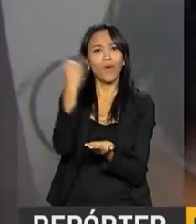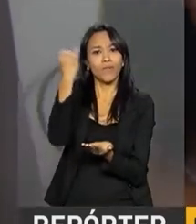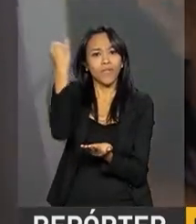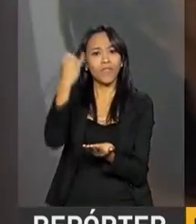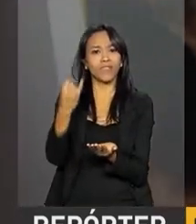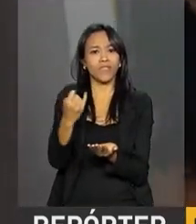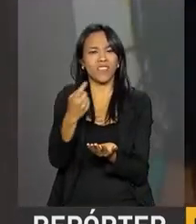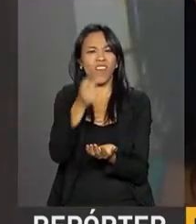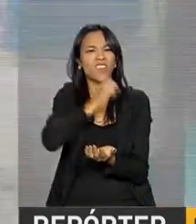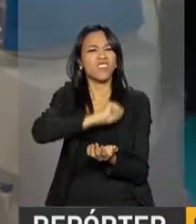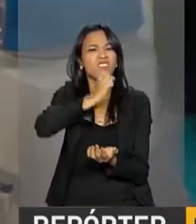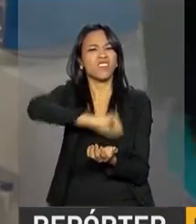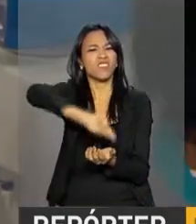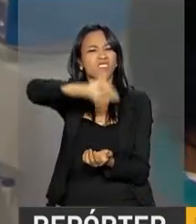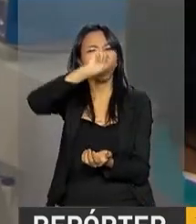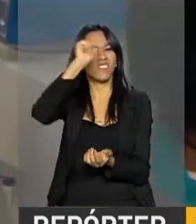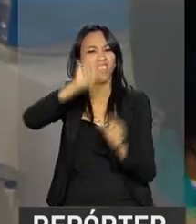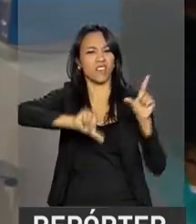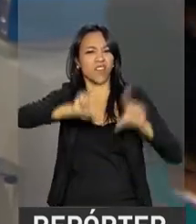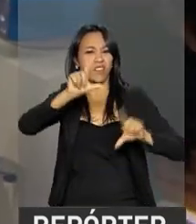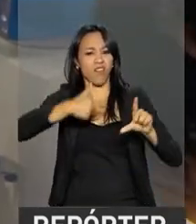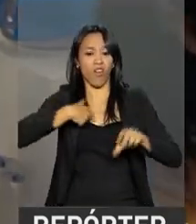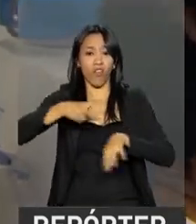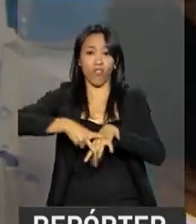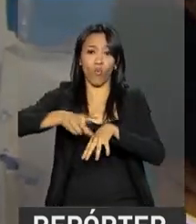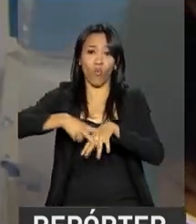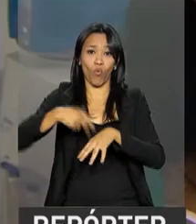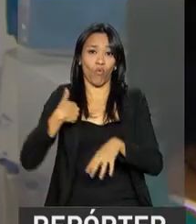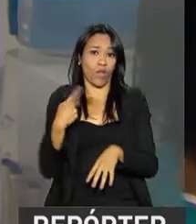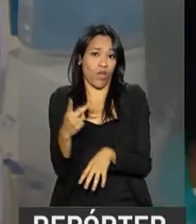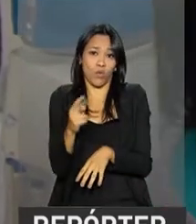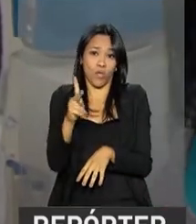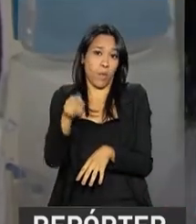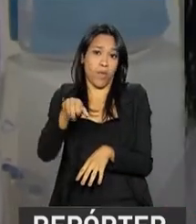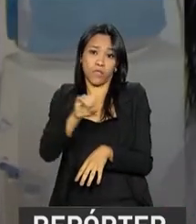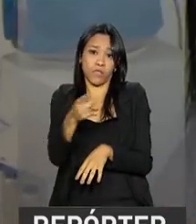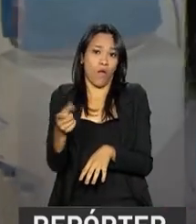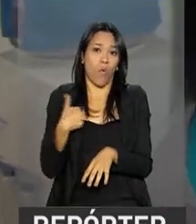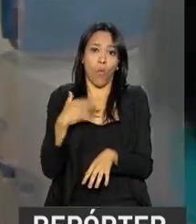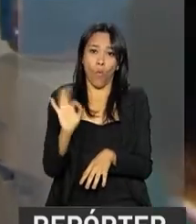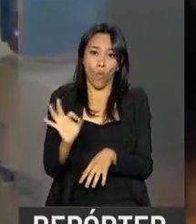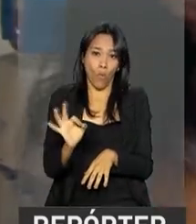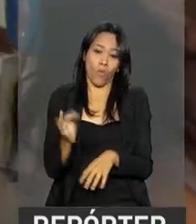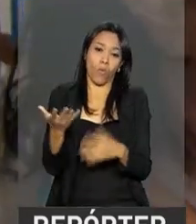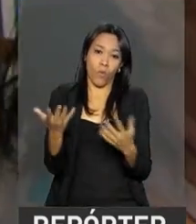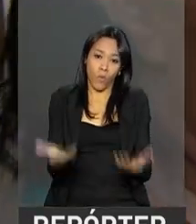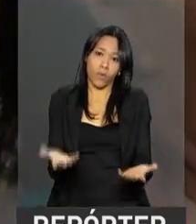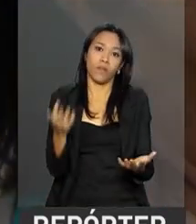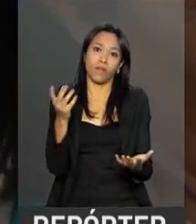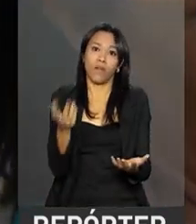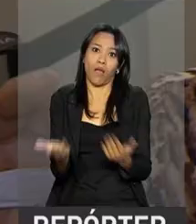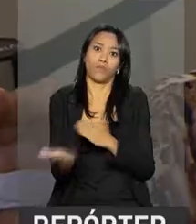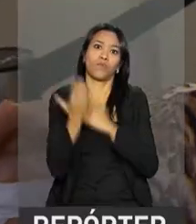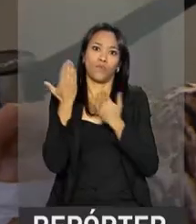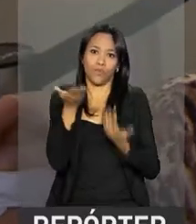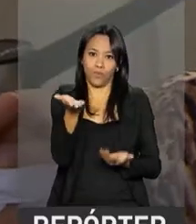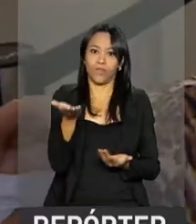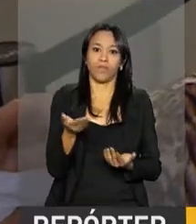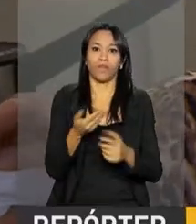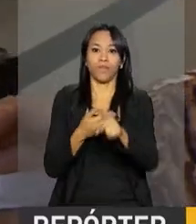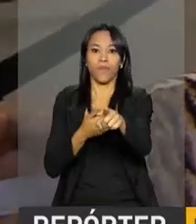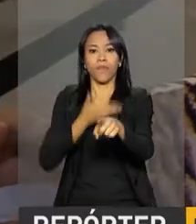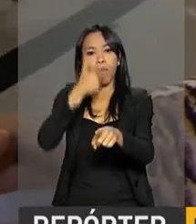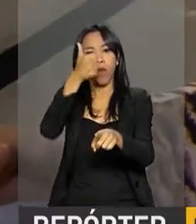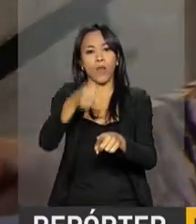casa antiga ainda. Porque eu sou viúva, não tenho pensão, só o do meu filho, né? Então faz uma boa diferença. Vai melhorar porque